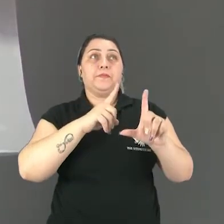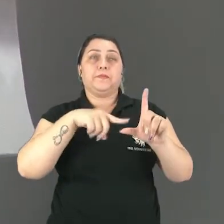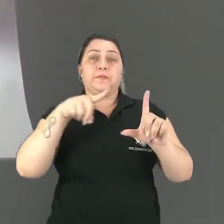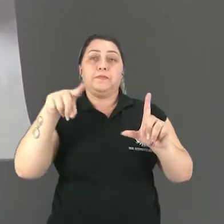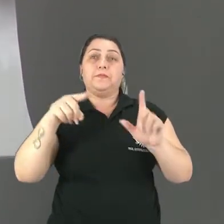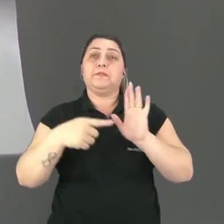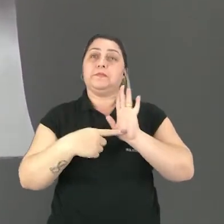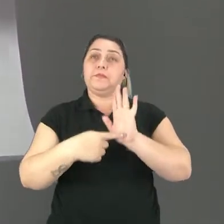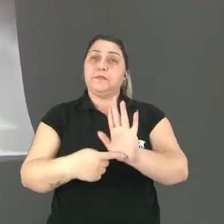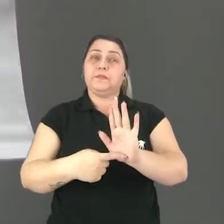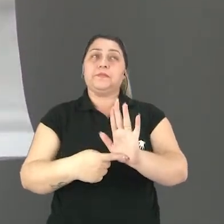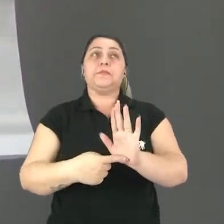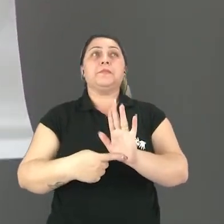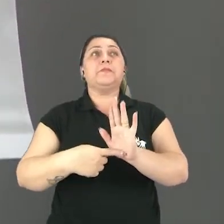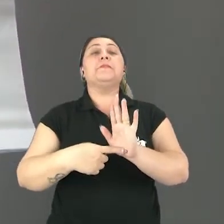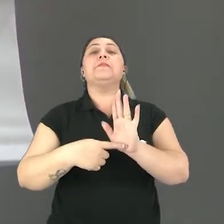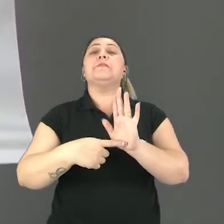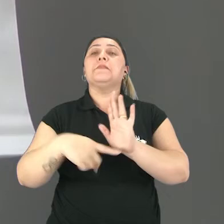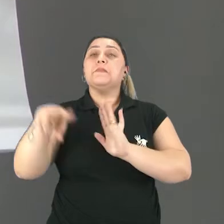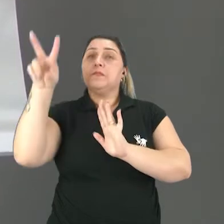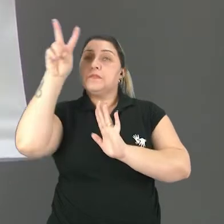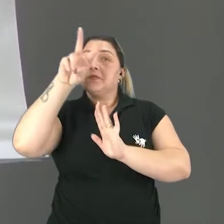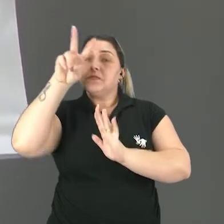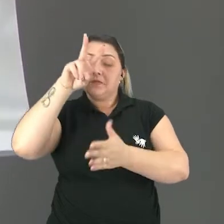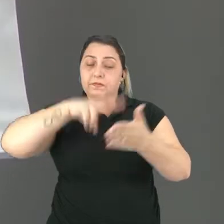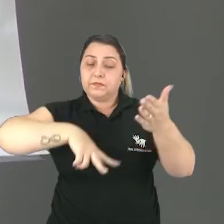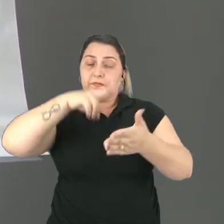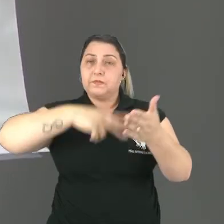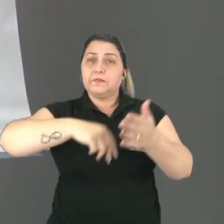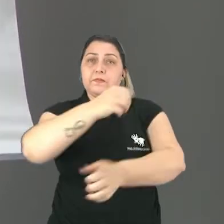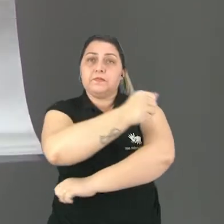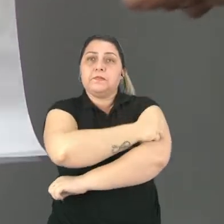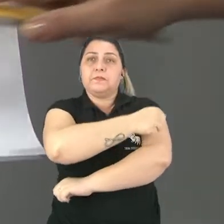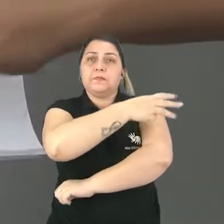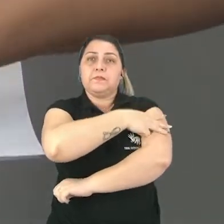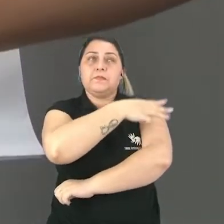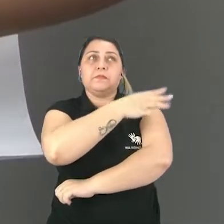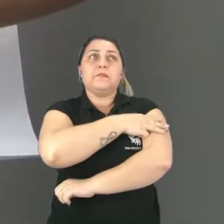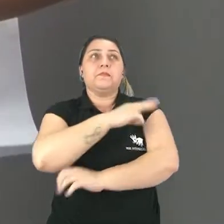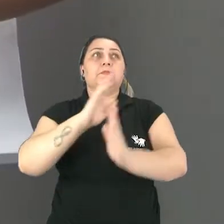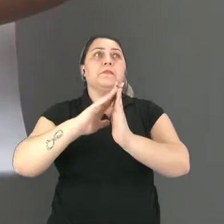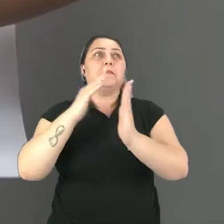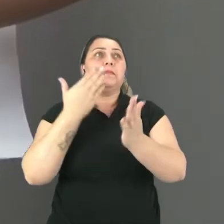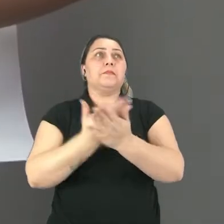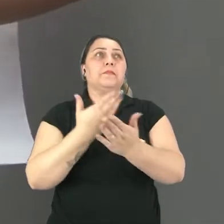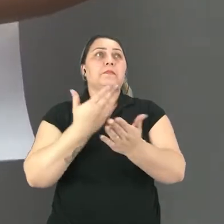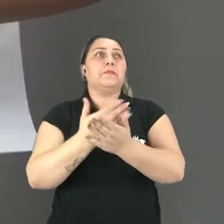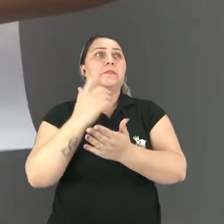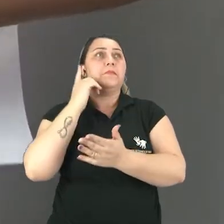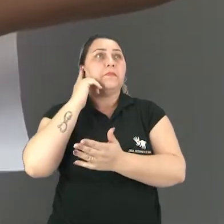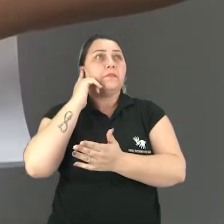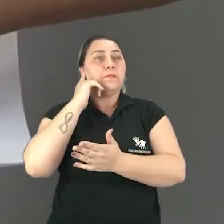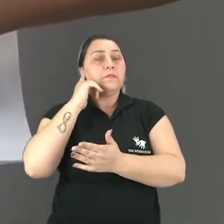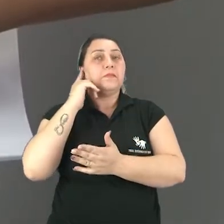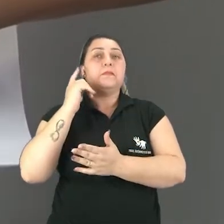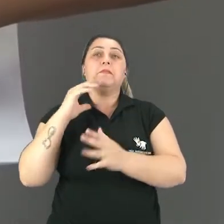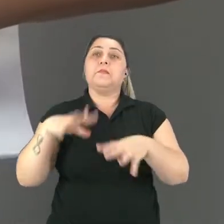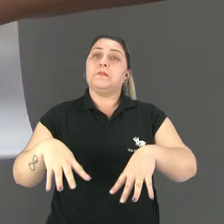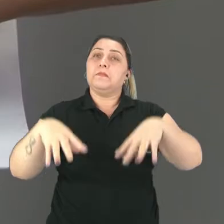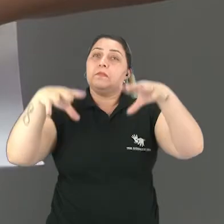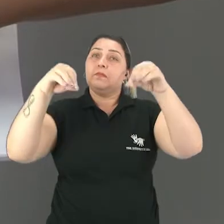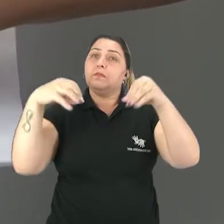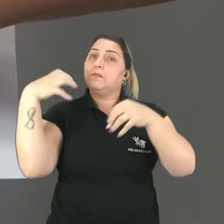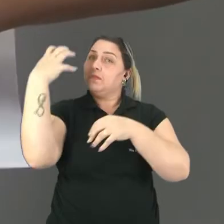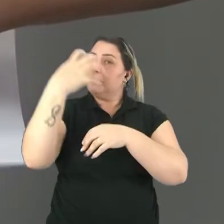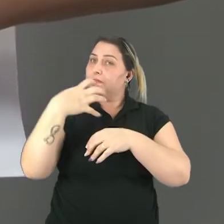nos mostrar aqui histórias que foram lidas pelos alunos do terceiro ano da escola Castelo Encantado.